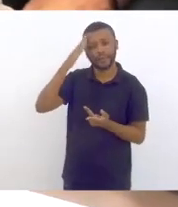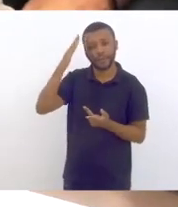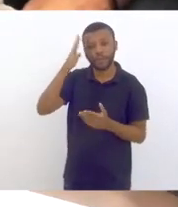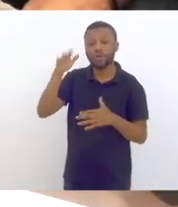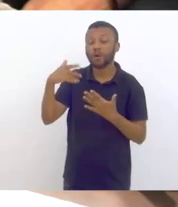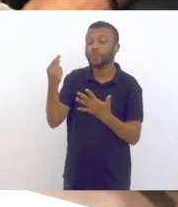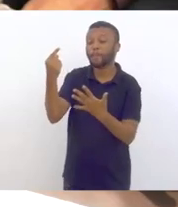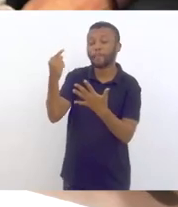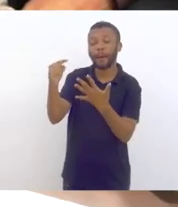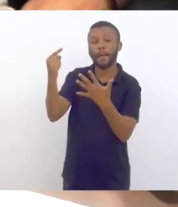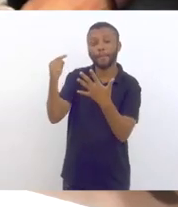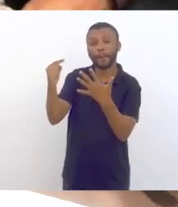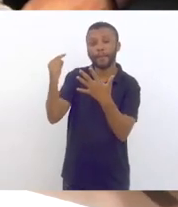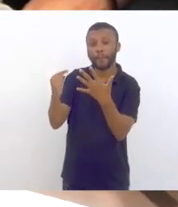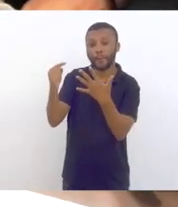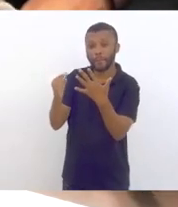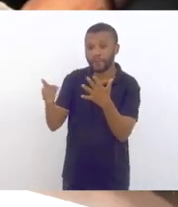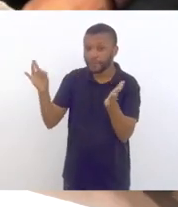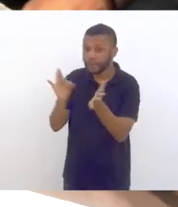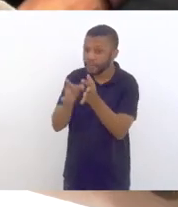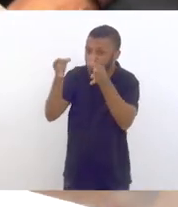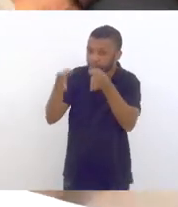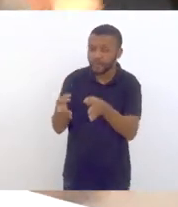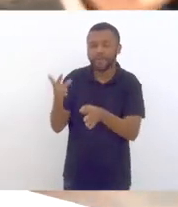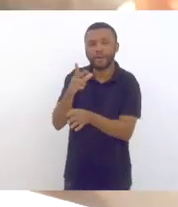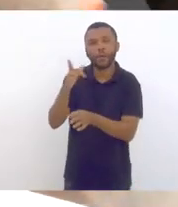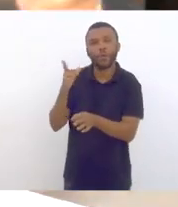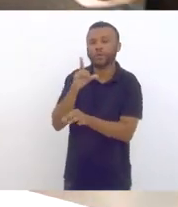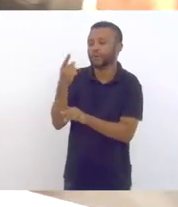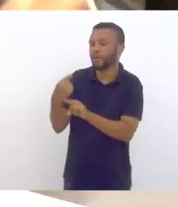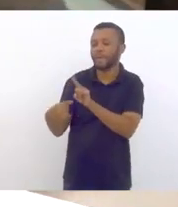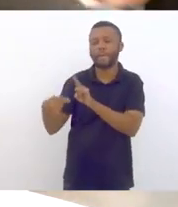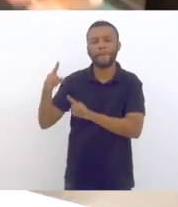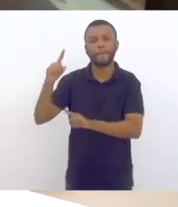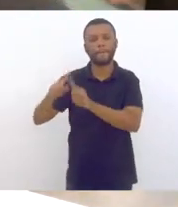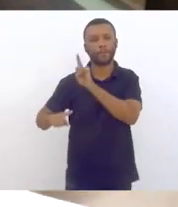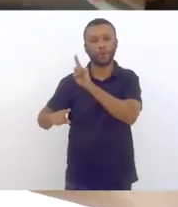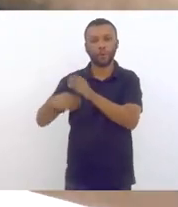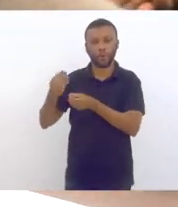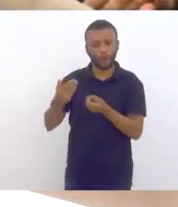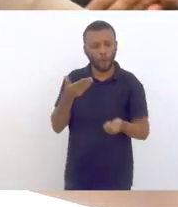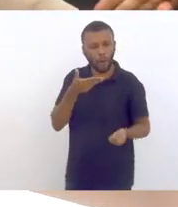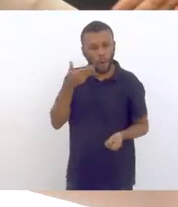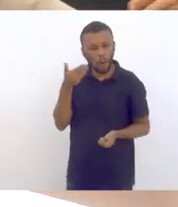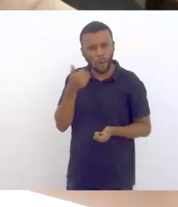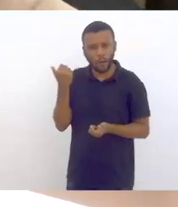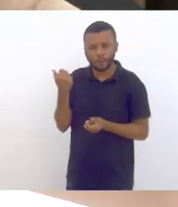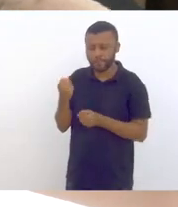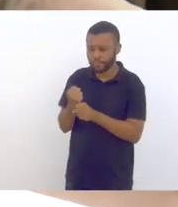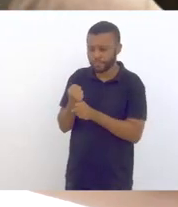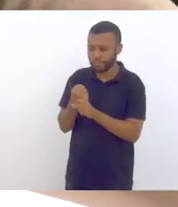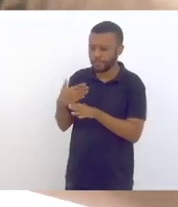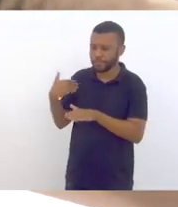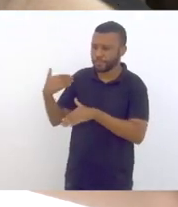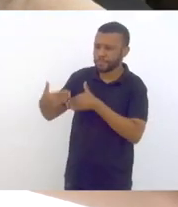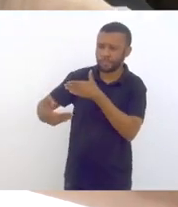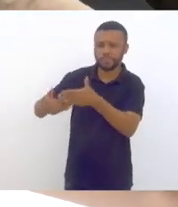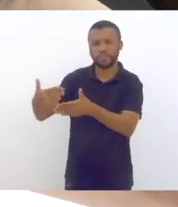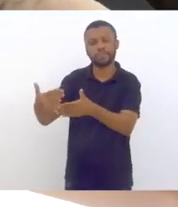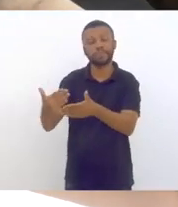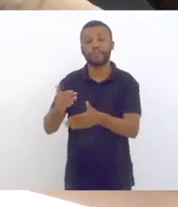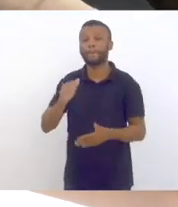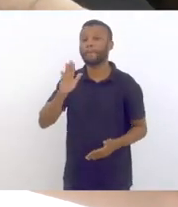subitens que de fato vão prosperar e o entendimento de que a gente pode aperfeiçoar isso ao longo dos anos mas é